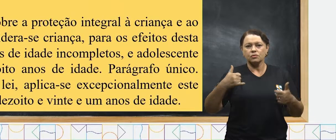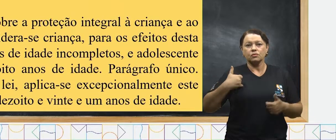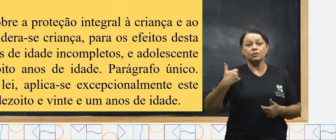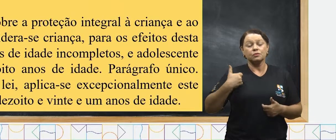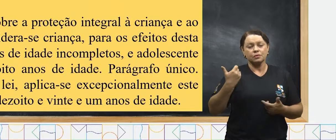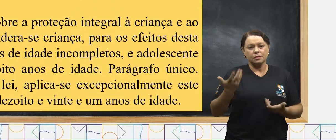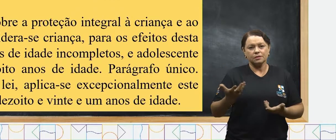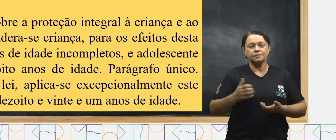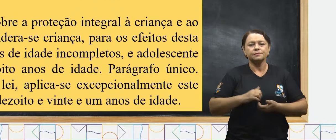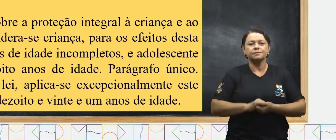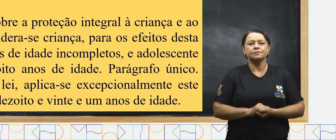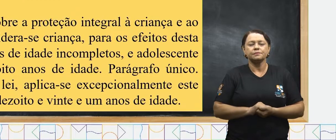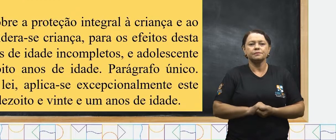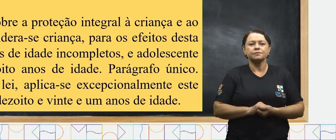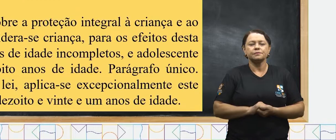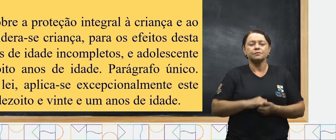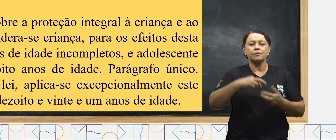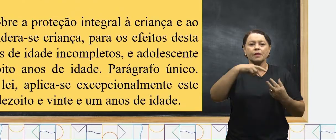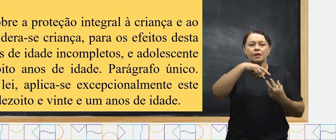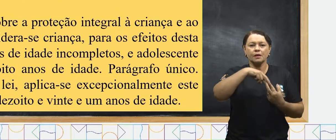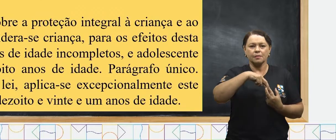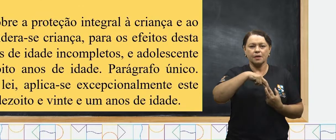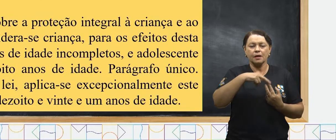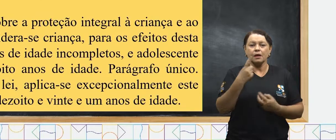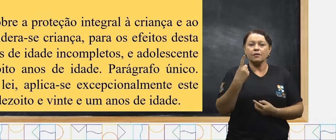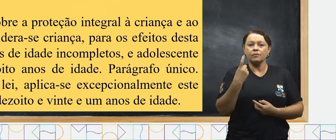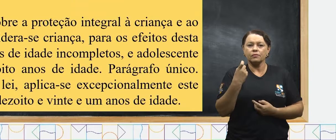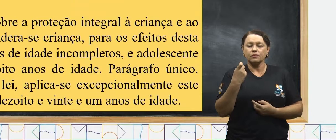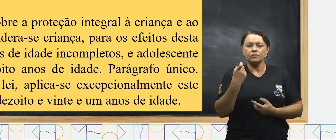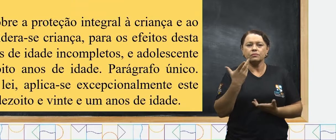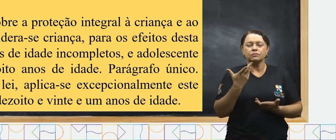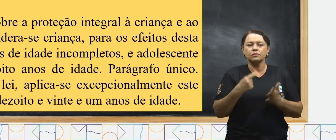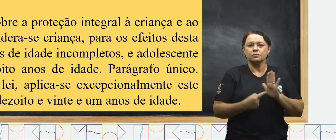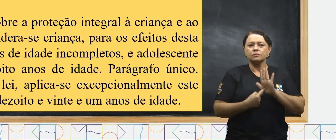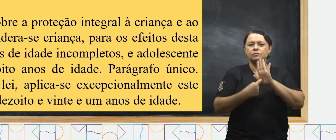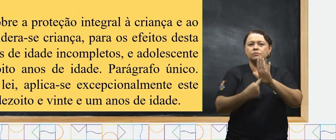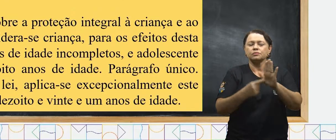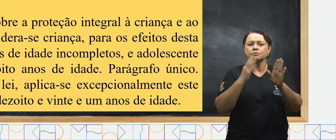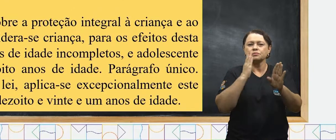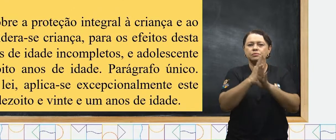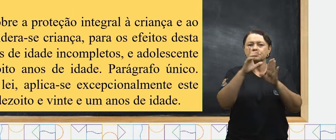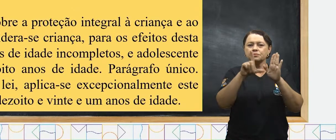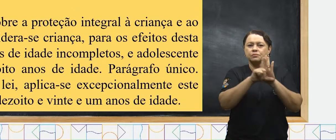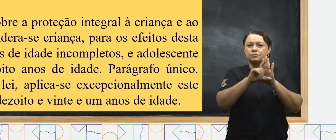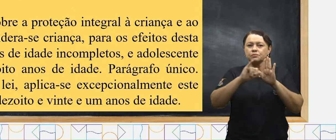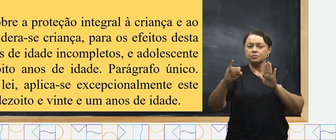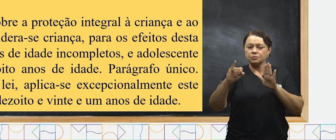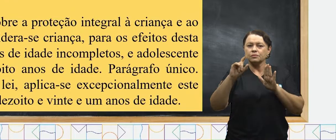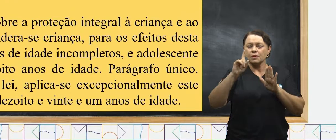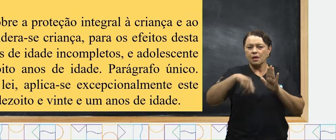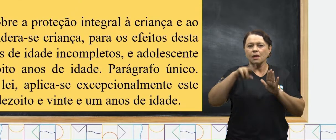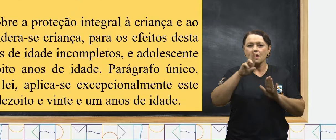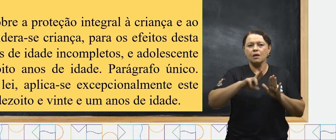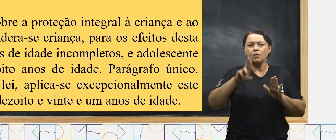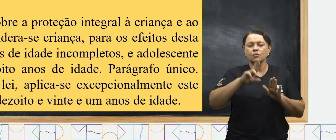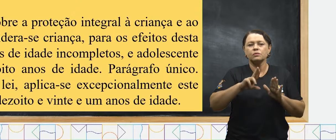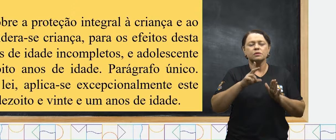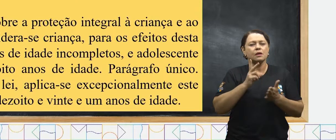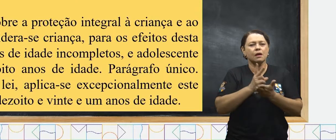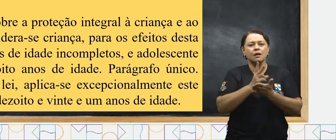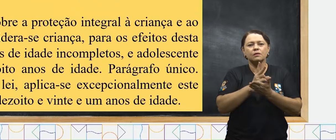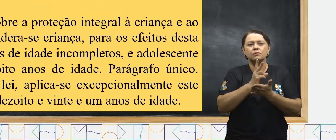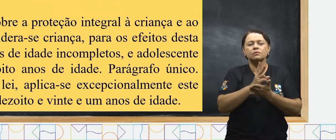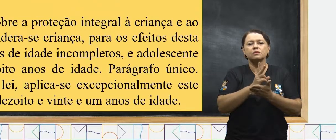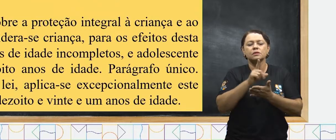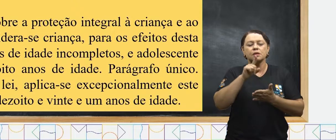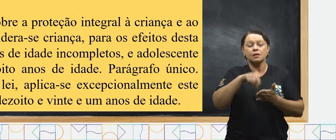idade. Parágrafo único. Nos casos expressos em lei, aplica-se excepcionalmente